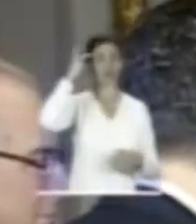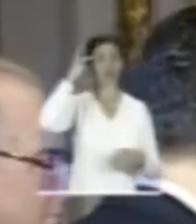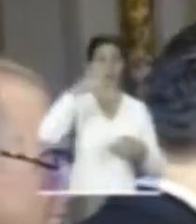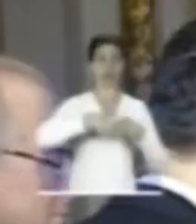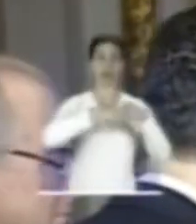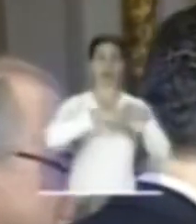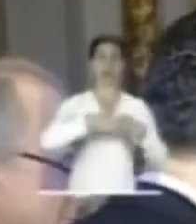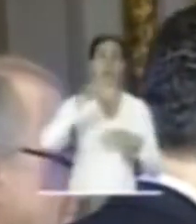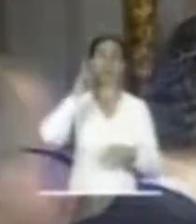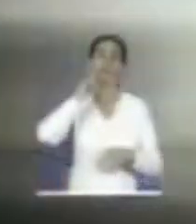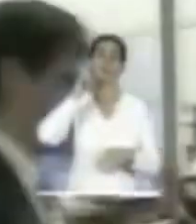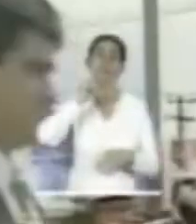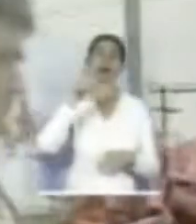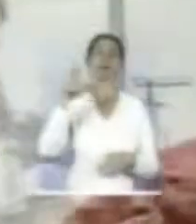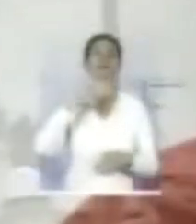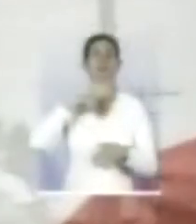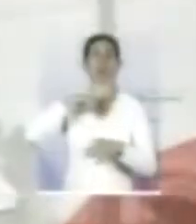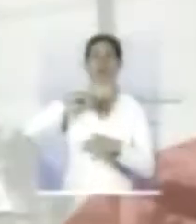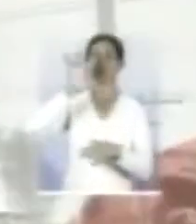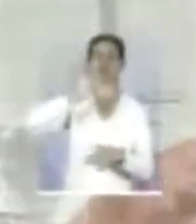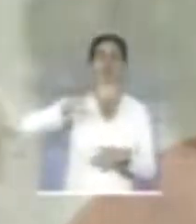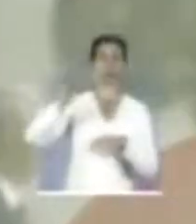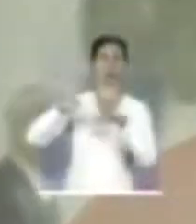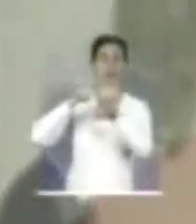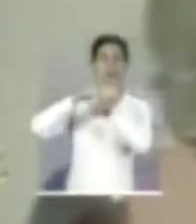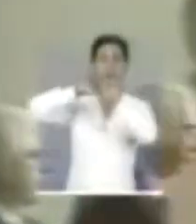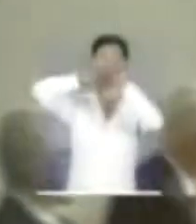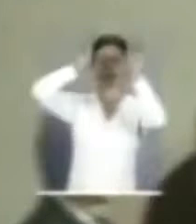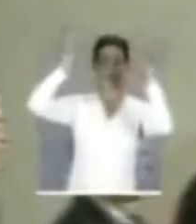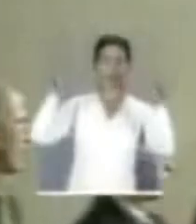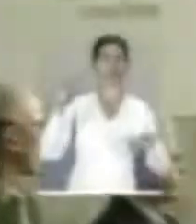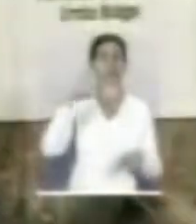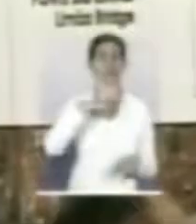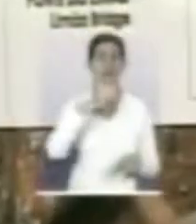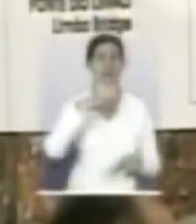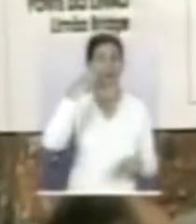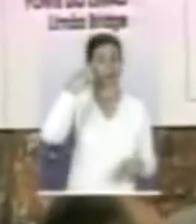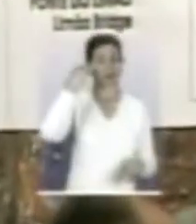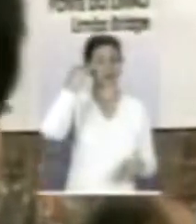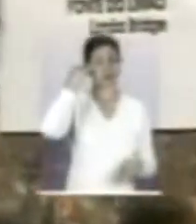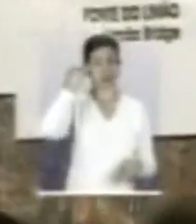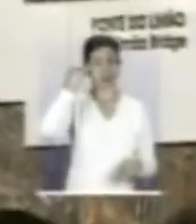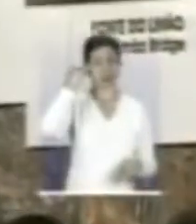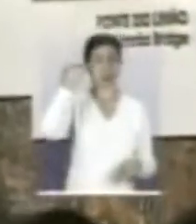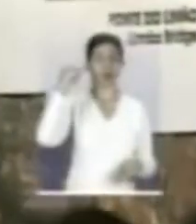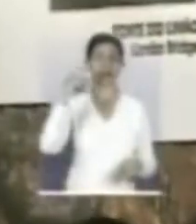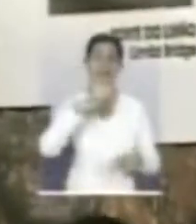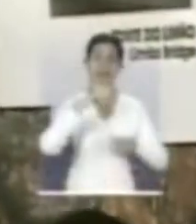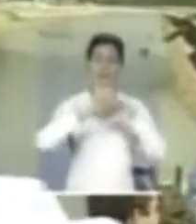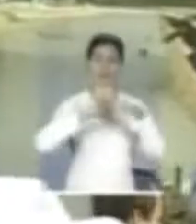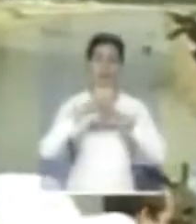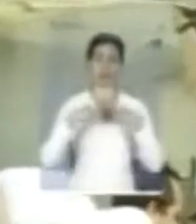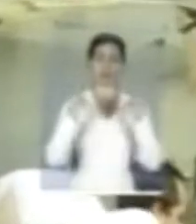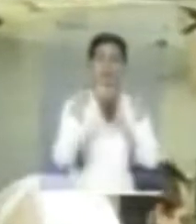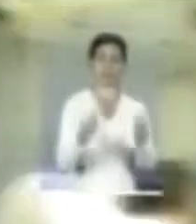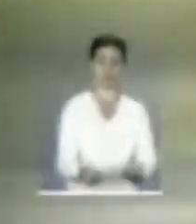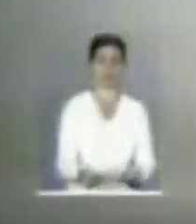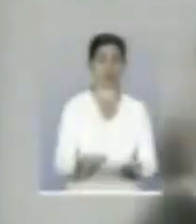é reconhecido no exterior. Do Japão, Geraldo Alckmin traz recursos para obras de saneamento e geração de